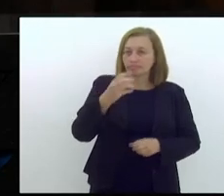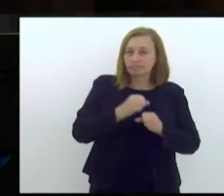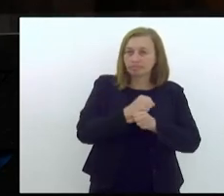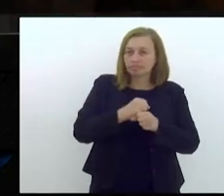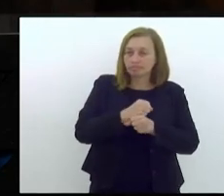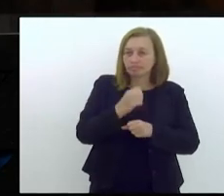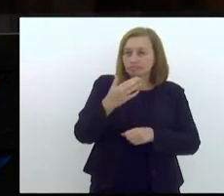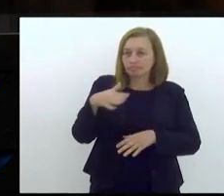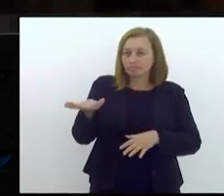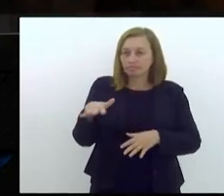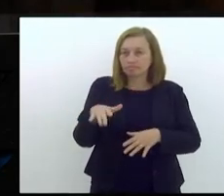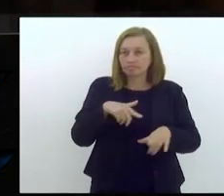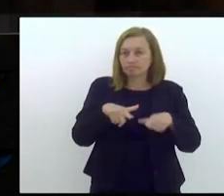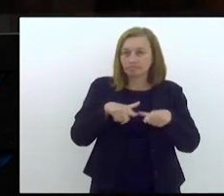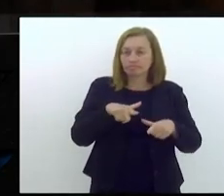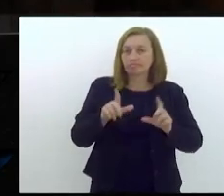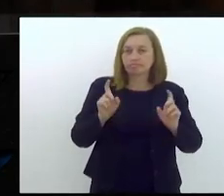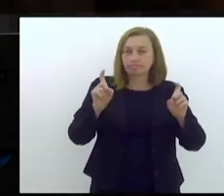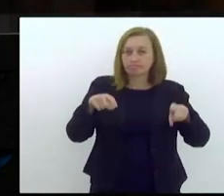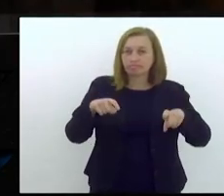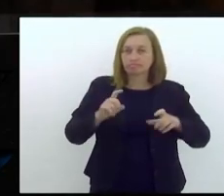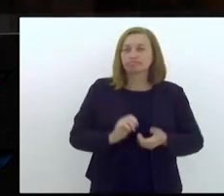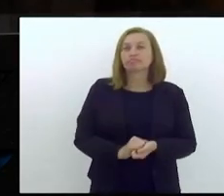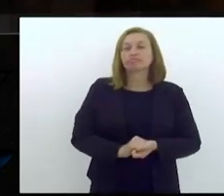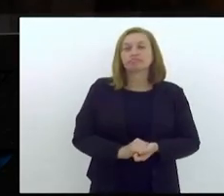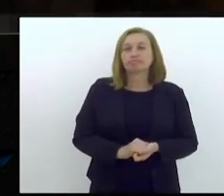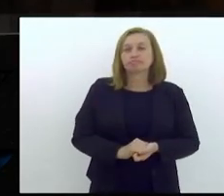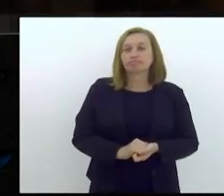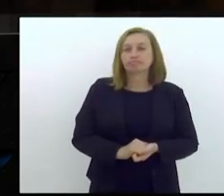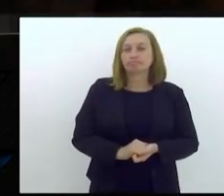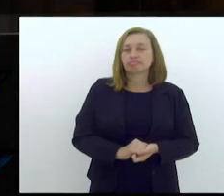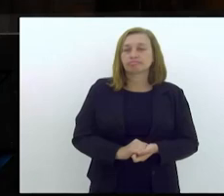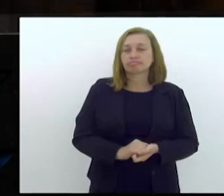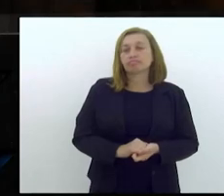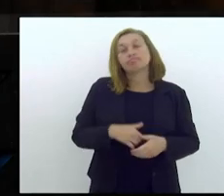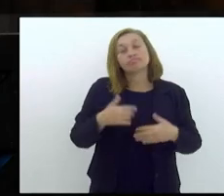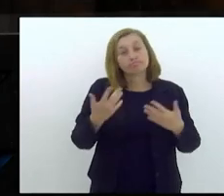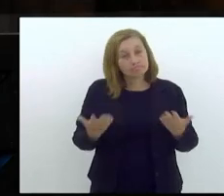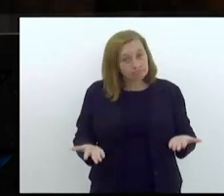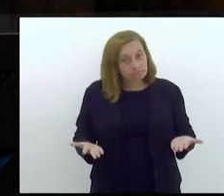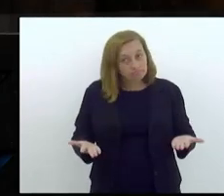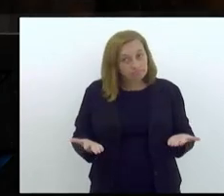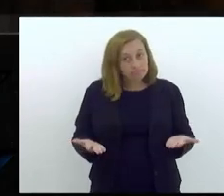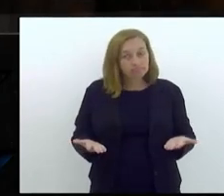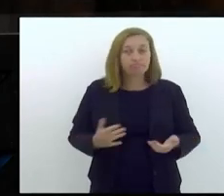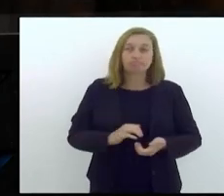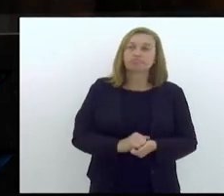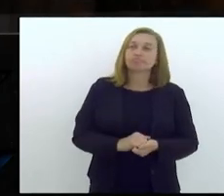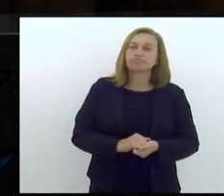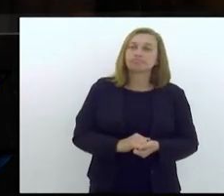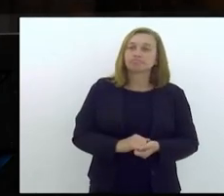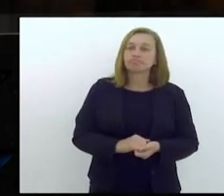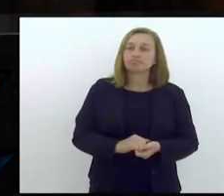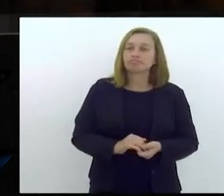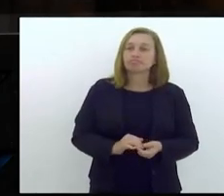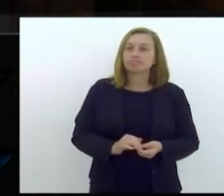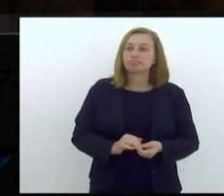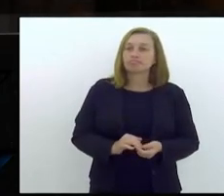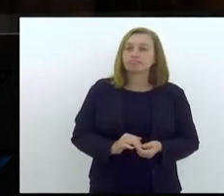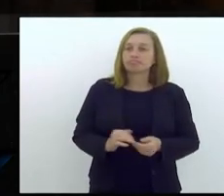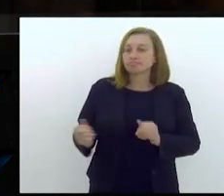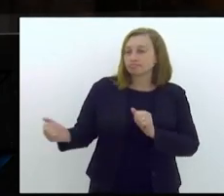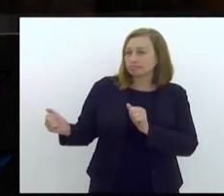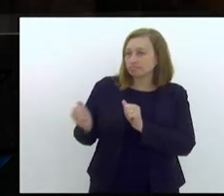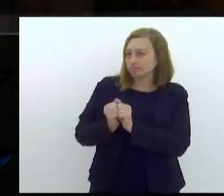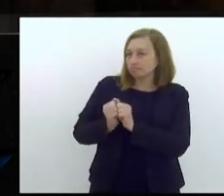mandato em teste então nós estamos condenados a estarmos